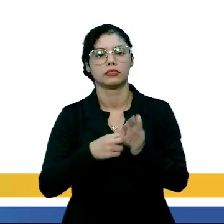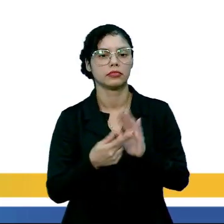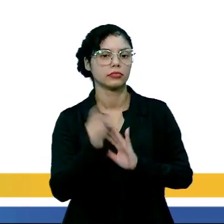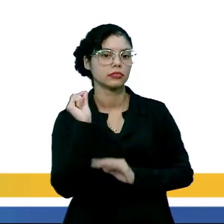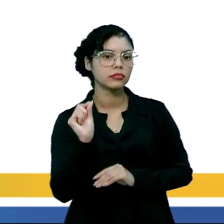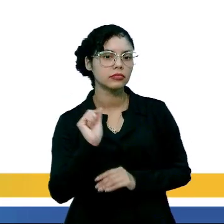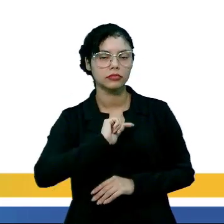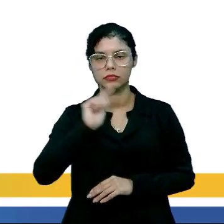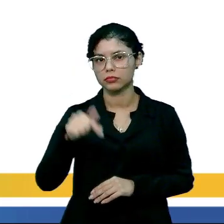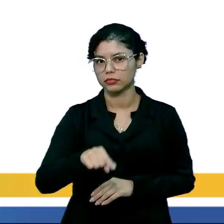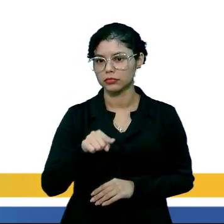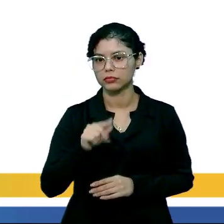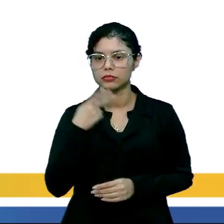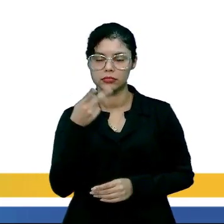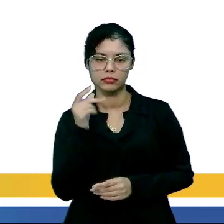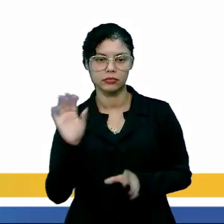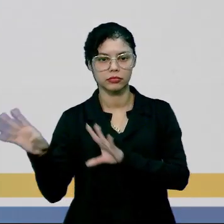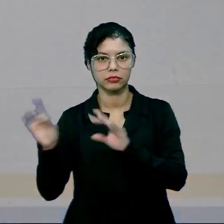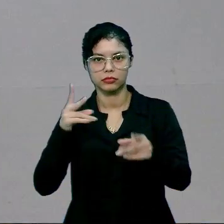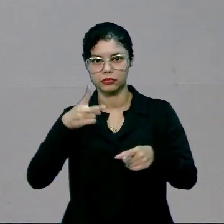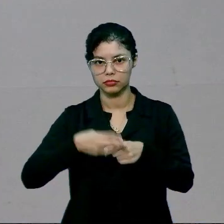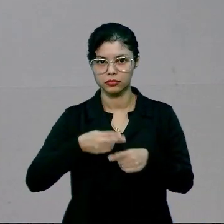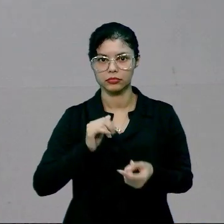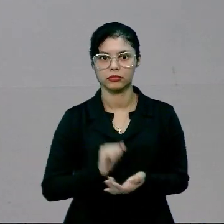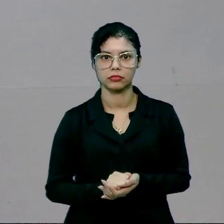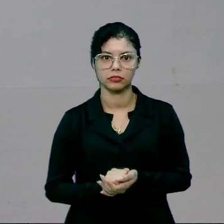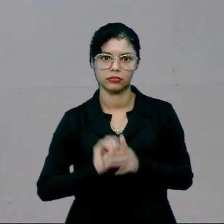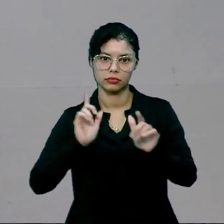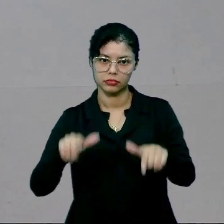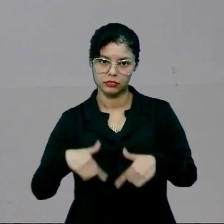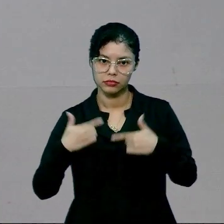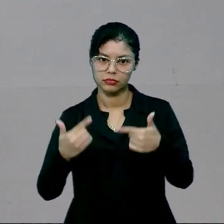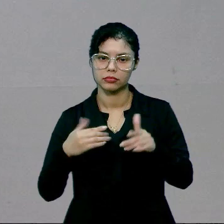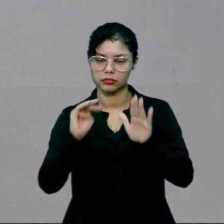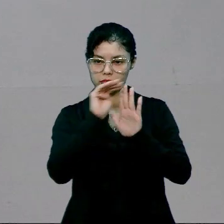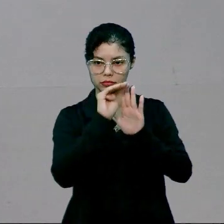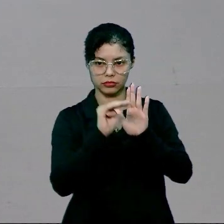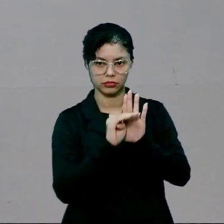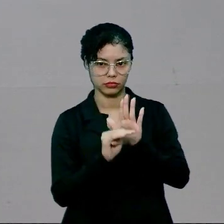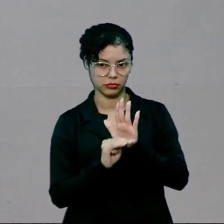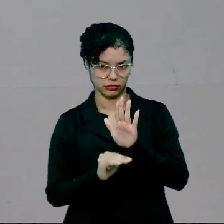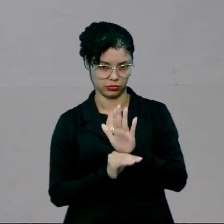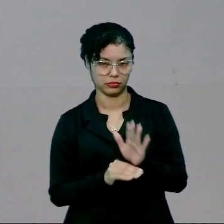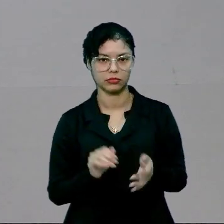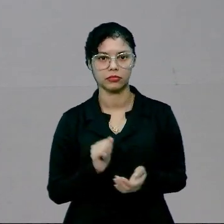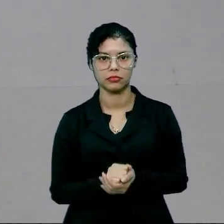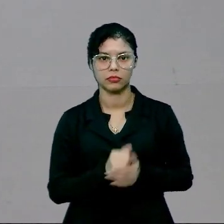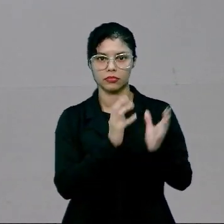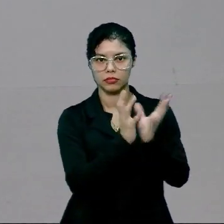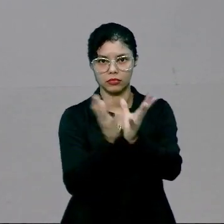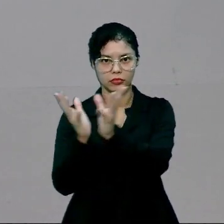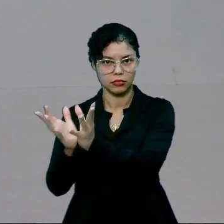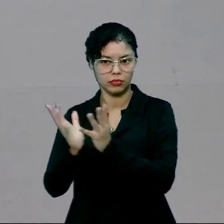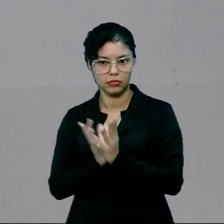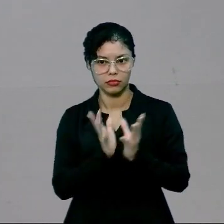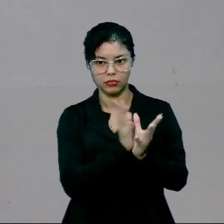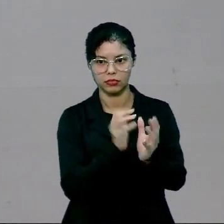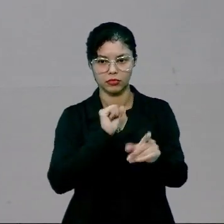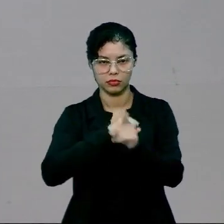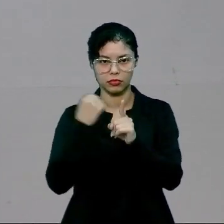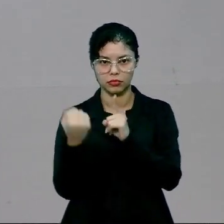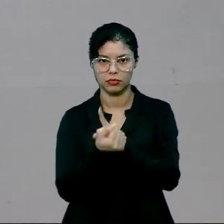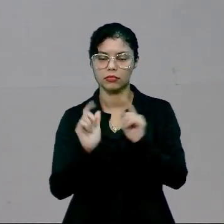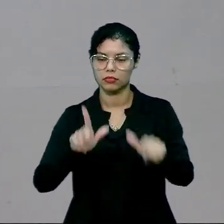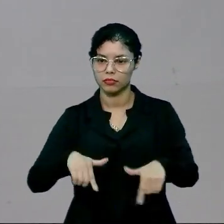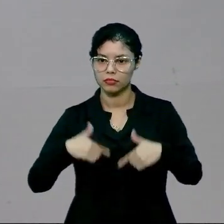dizer, aqui ele vai trazer um recorte em relação à luta de classes, quer dizer, eu tenho classes sociais ali que a partir